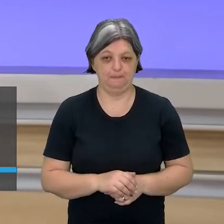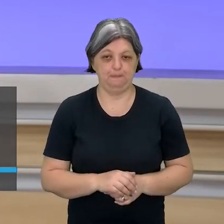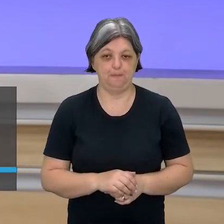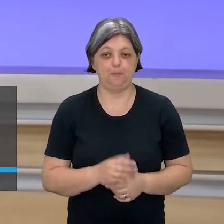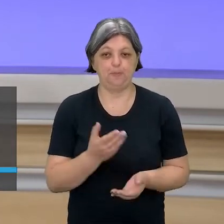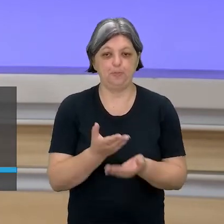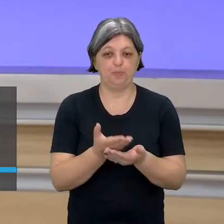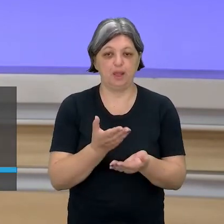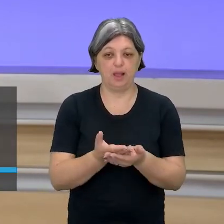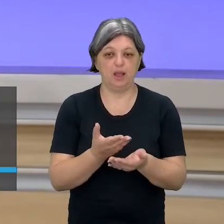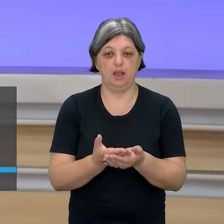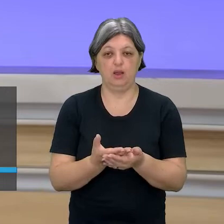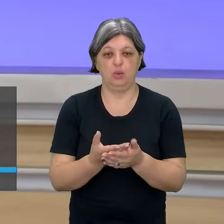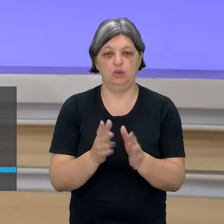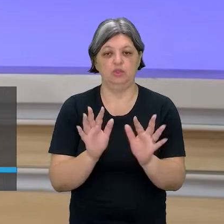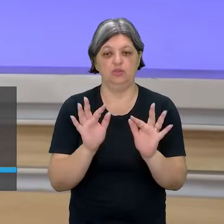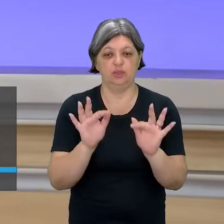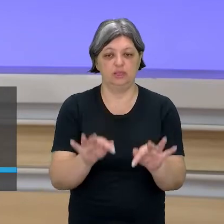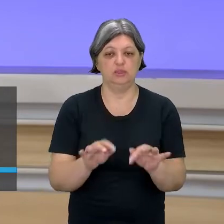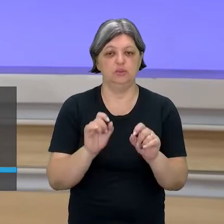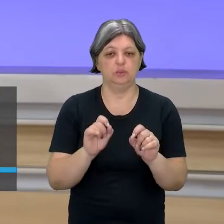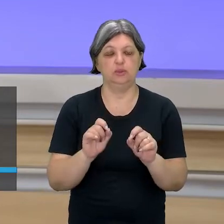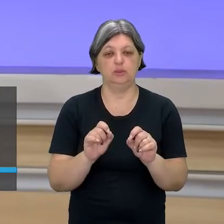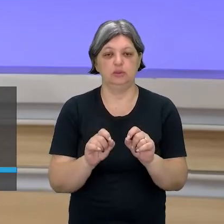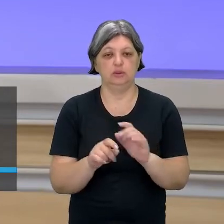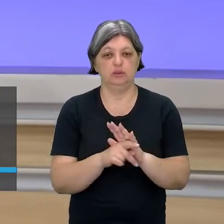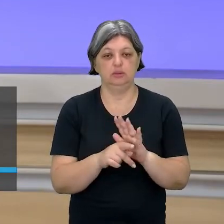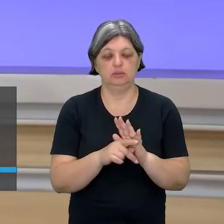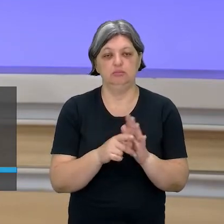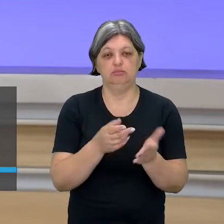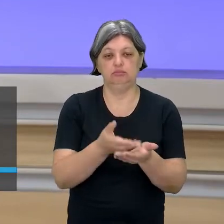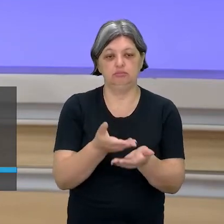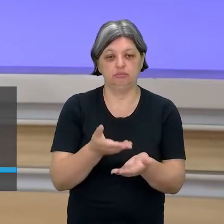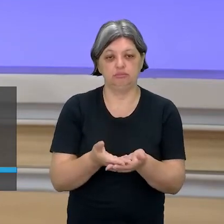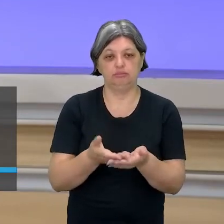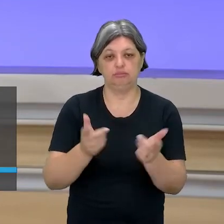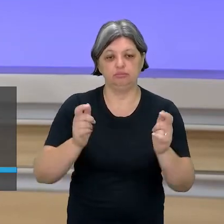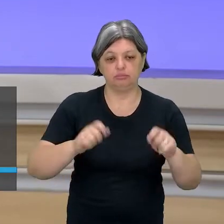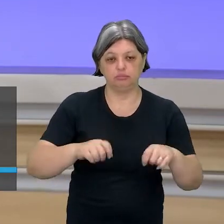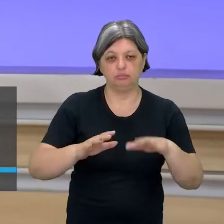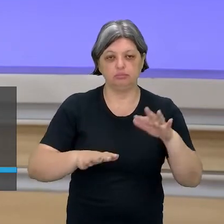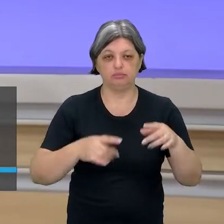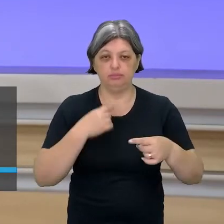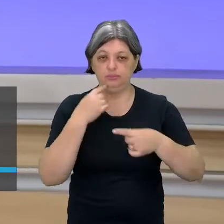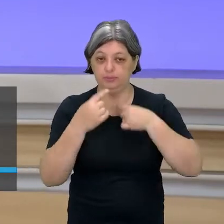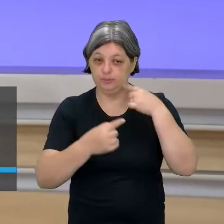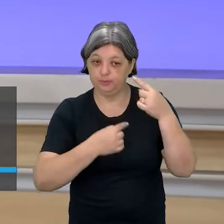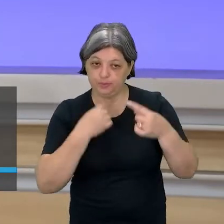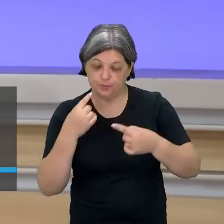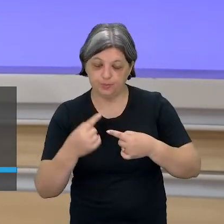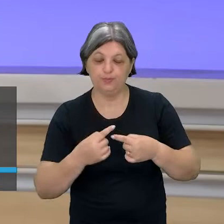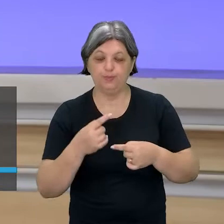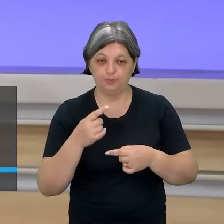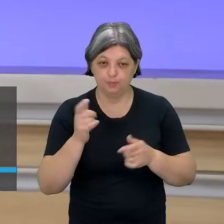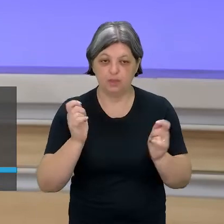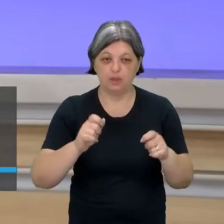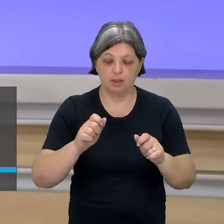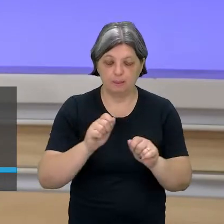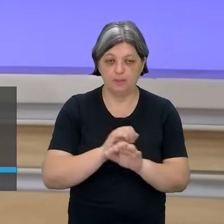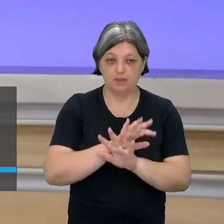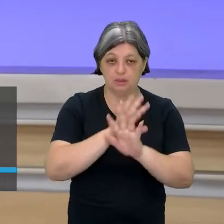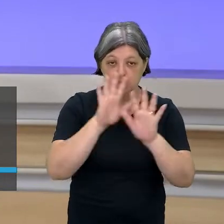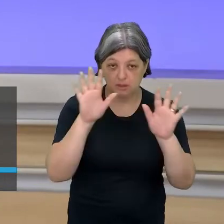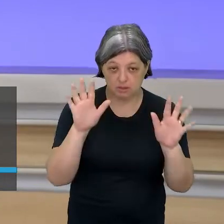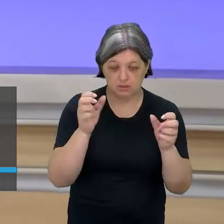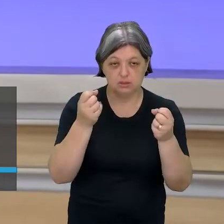essas aulas de sistematização são aquelas aulas onde as possíveis dúvidas começam a se esclarecer. E aí, então, isso